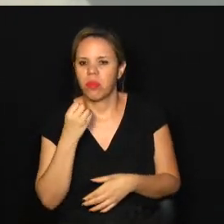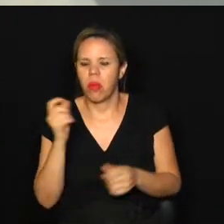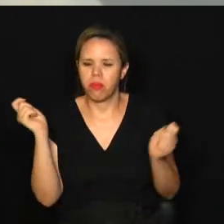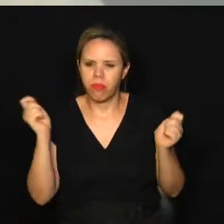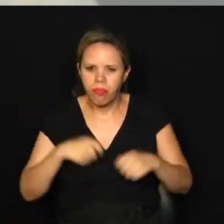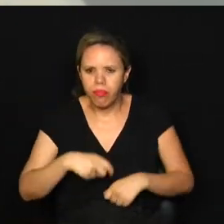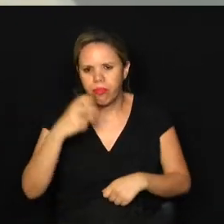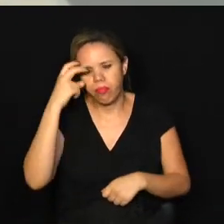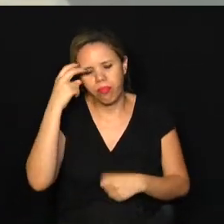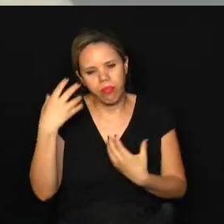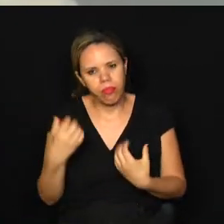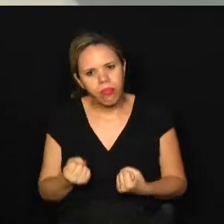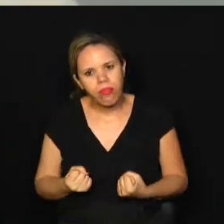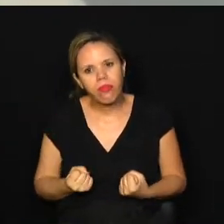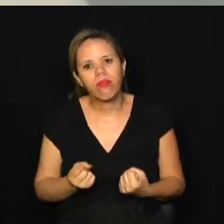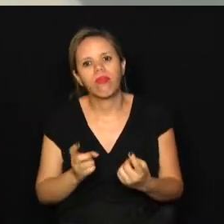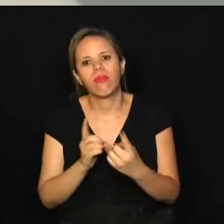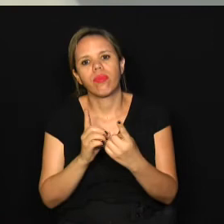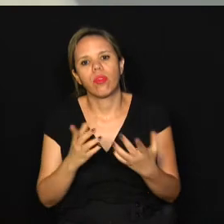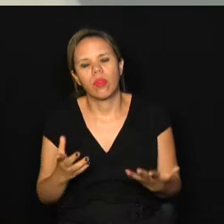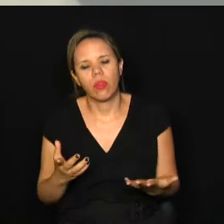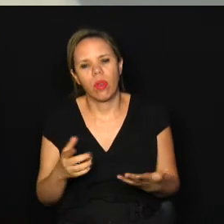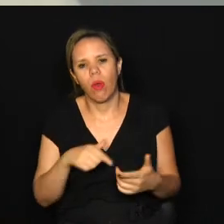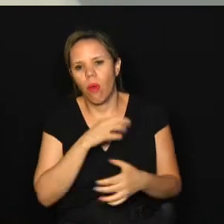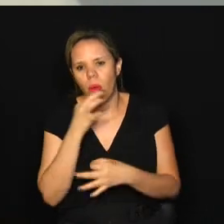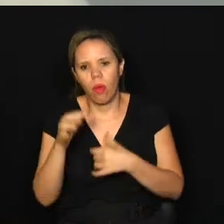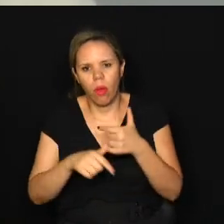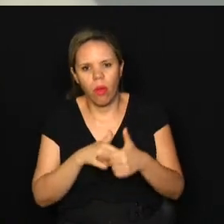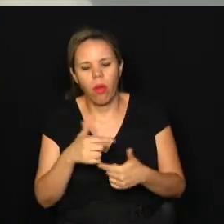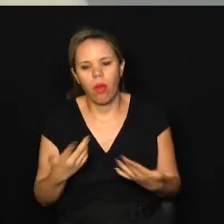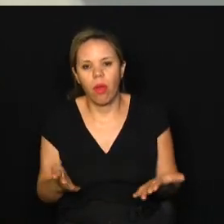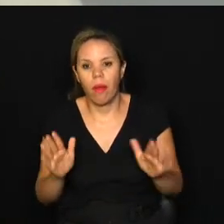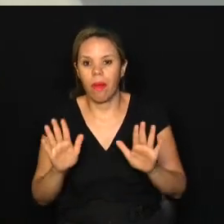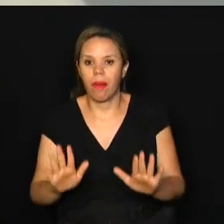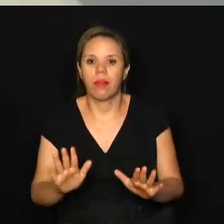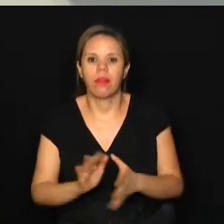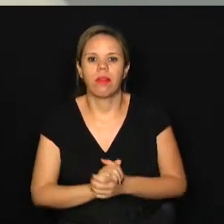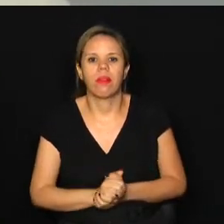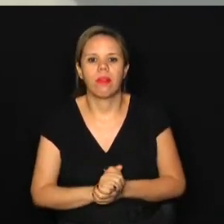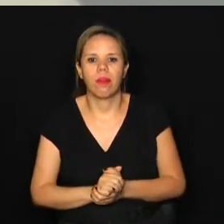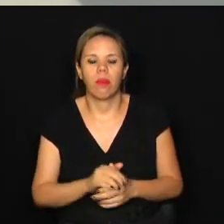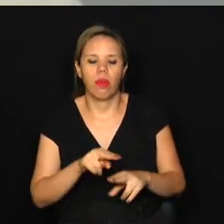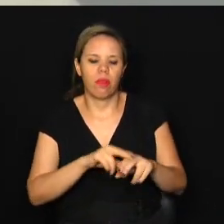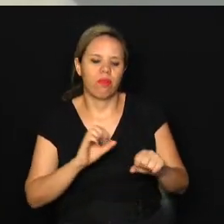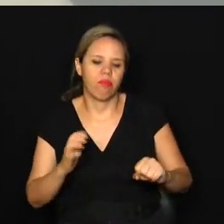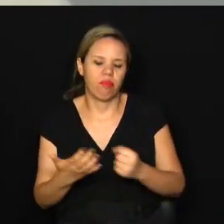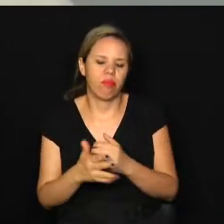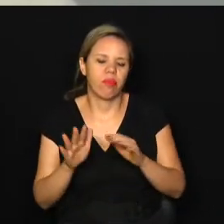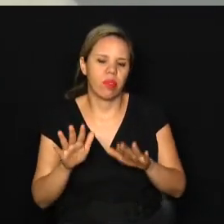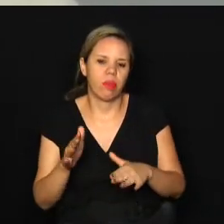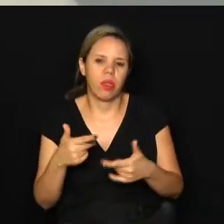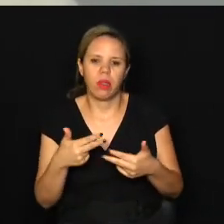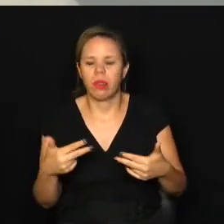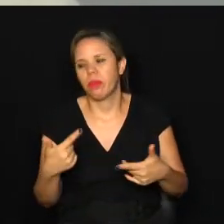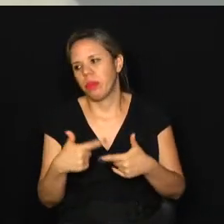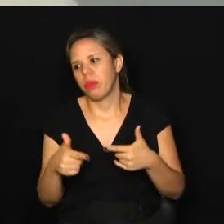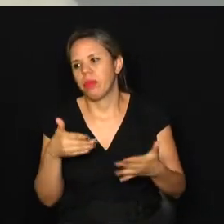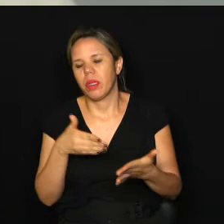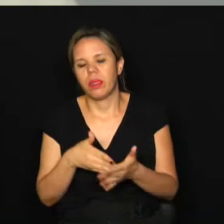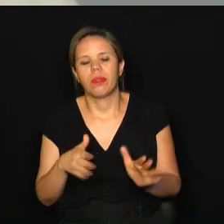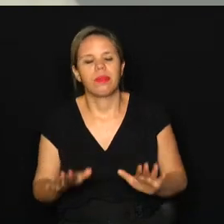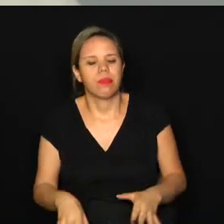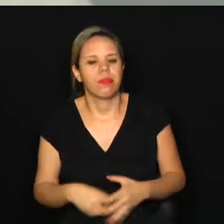competente, muito acolhedor, muito dinâmico, e apesar da pandemia, apesar de tantas situações